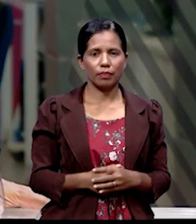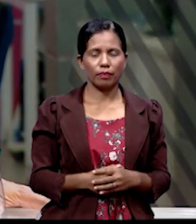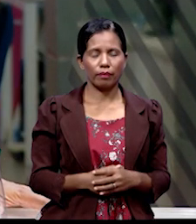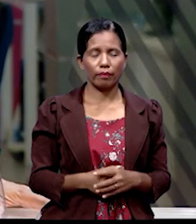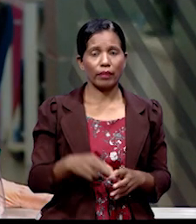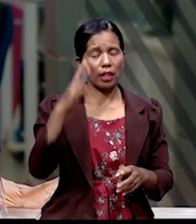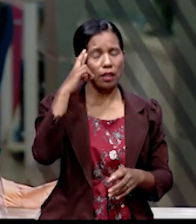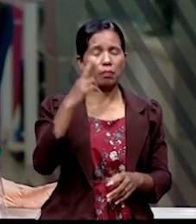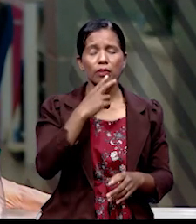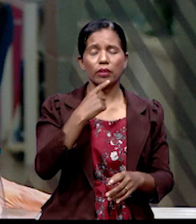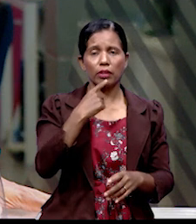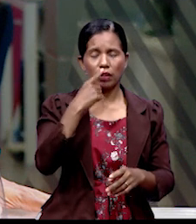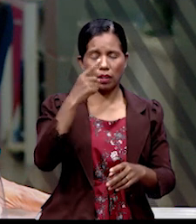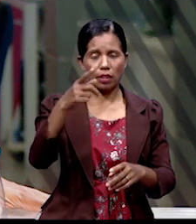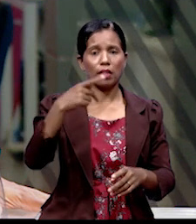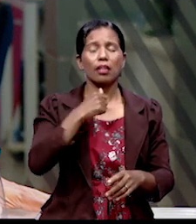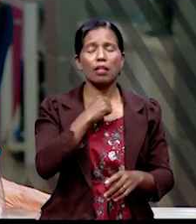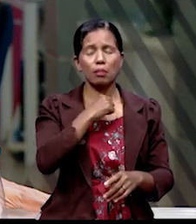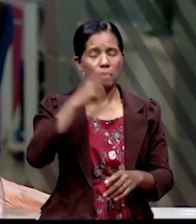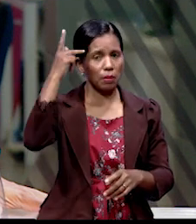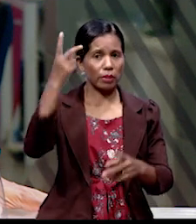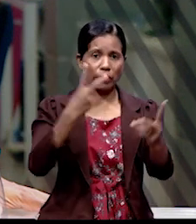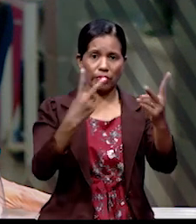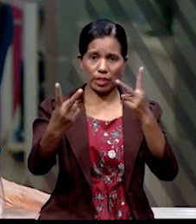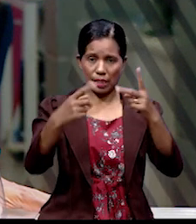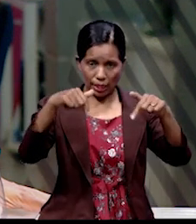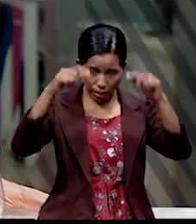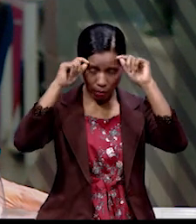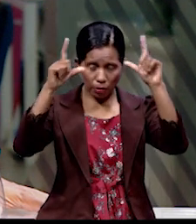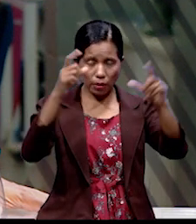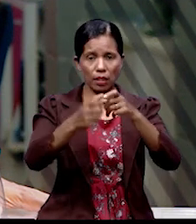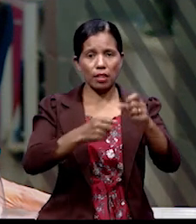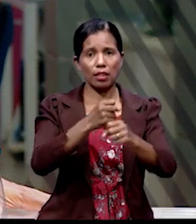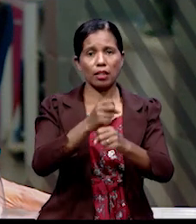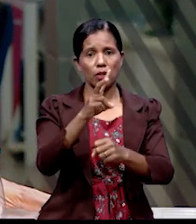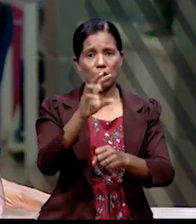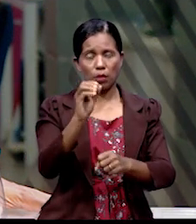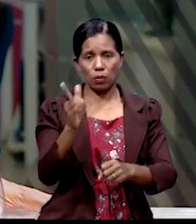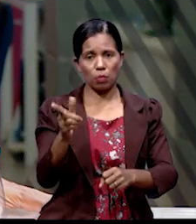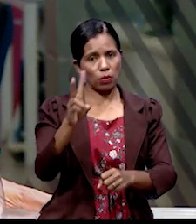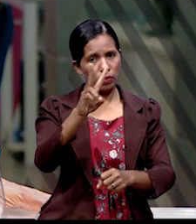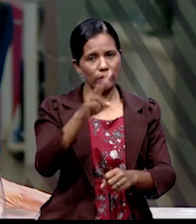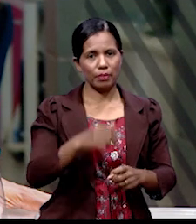Zeram zorta atetem, Papa Francisco se visita Timor-Leste e itinerário em rua, rua nulo recém rua.